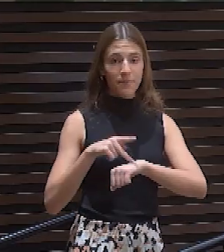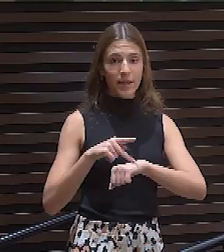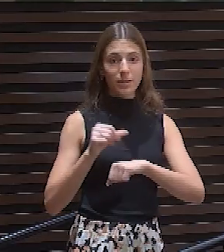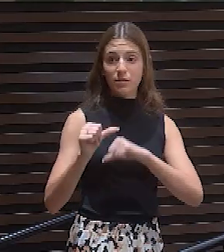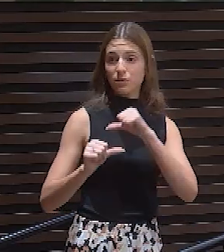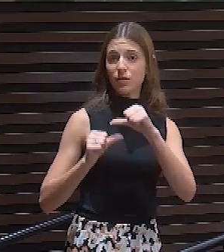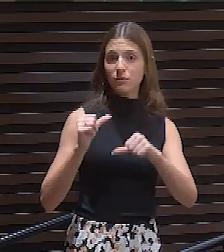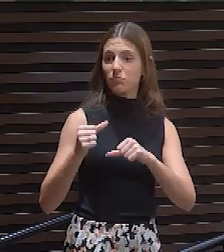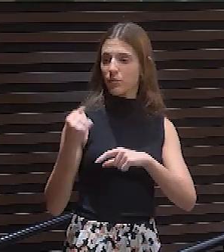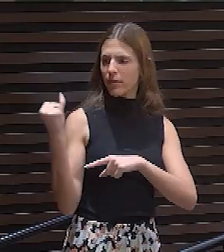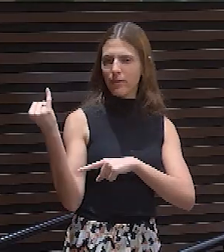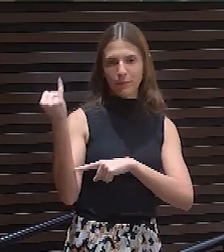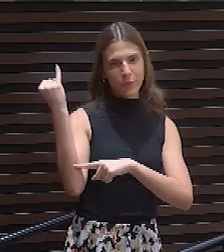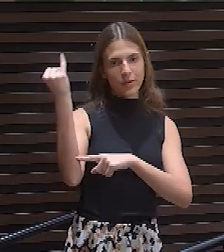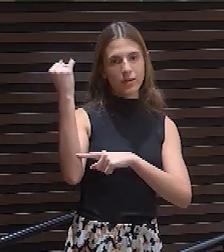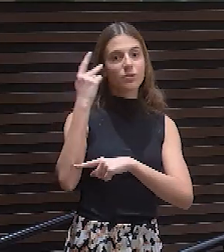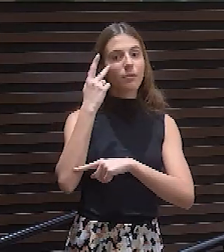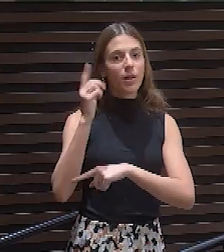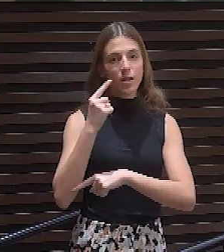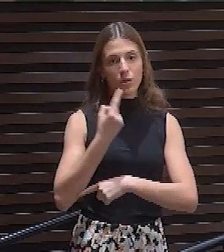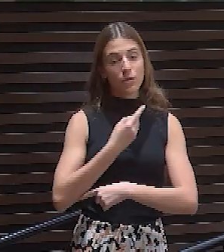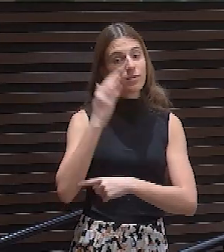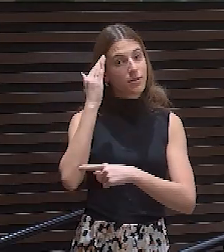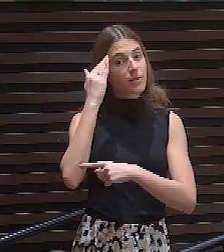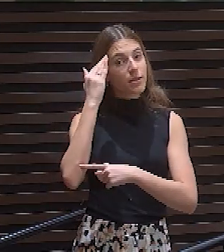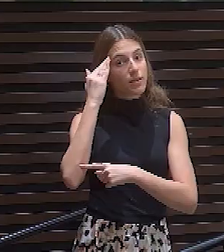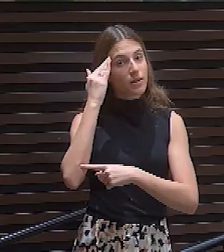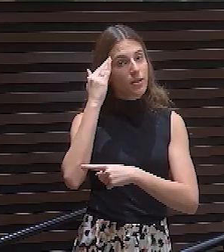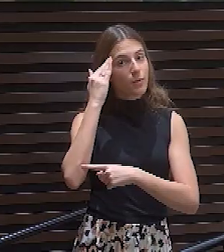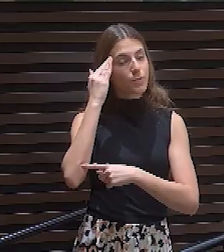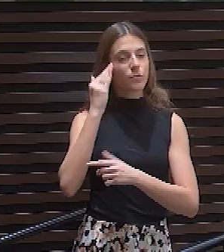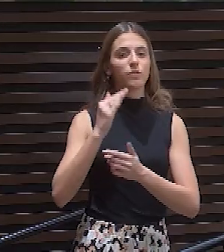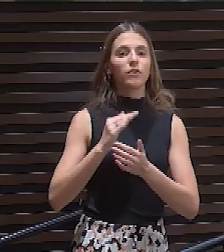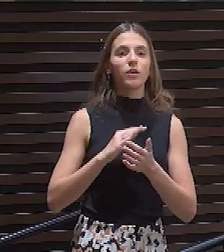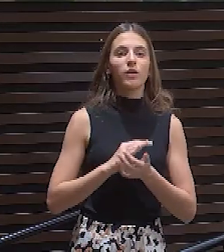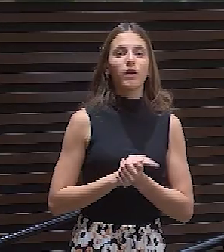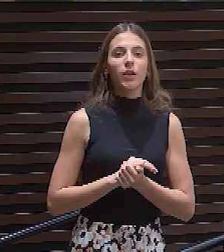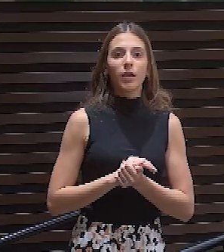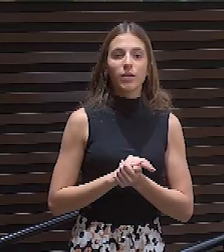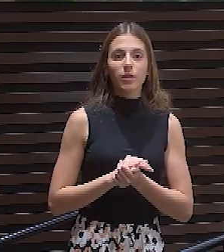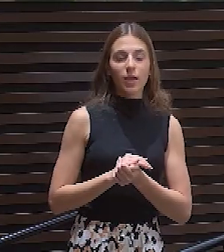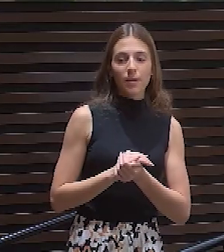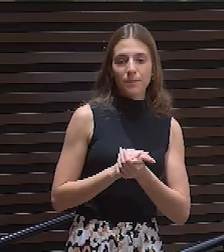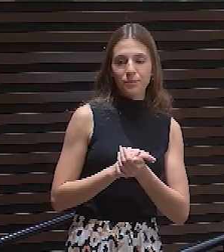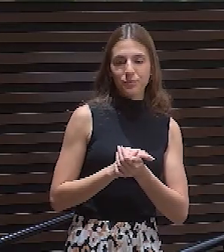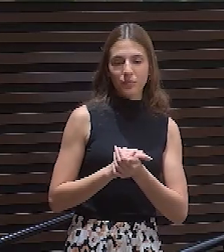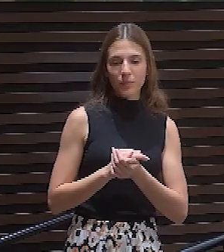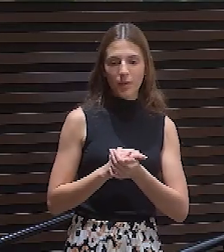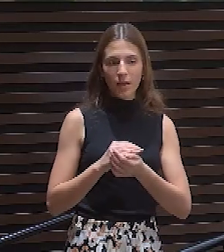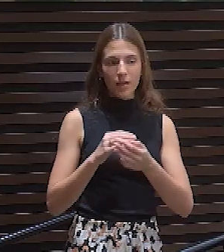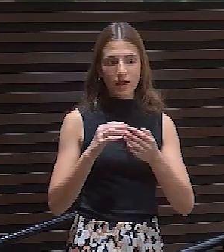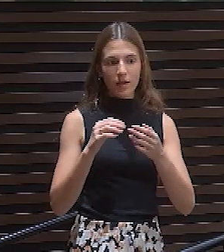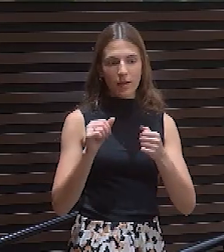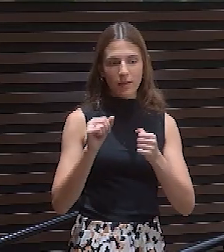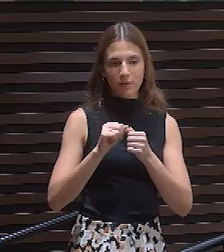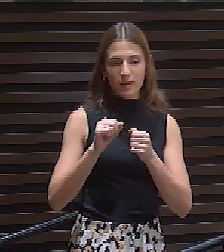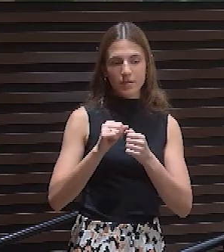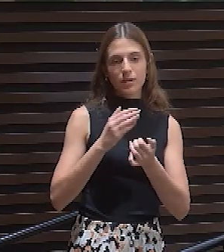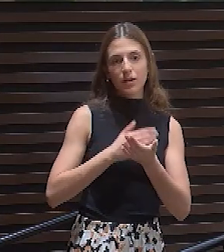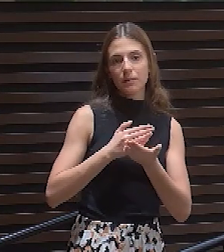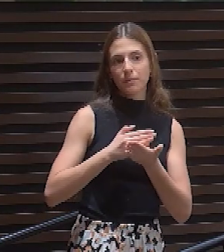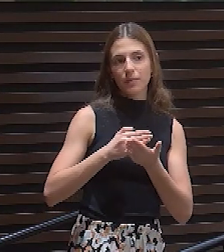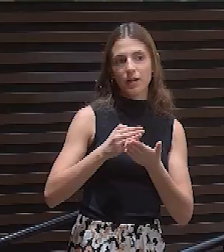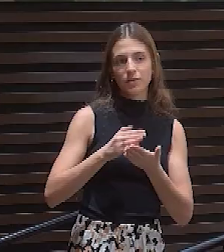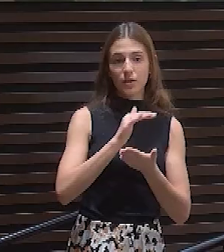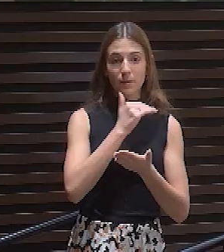para nós entendermos, como disse John Owen, a participação na morte de Cristo é